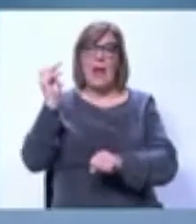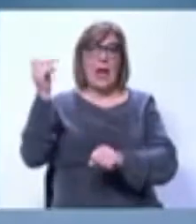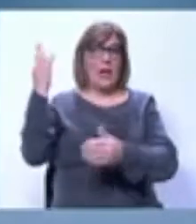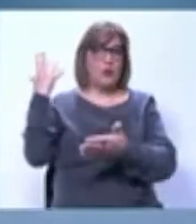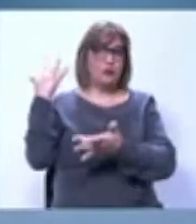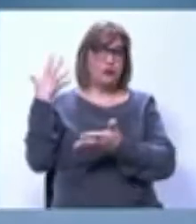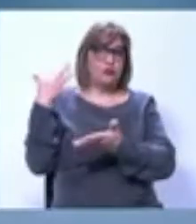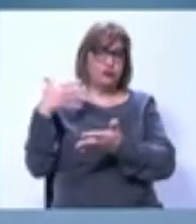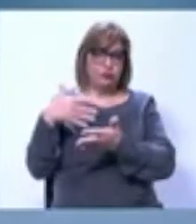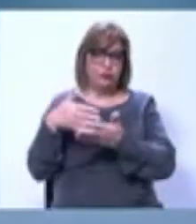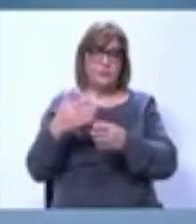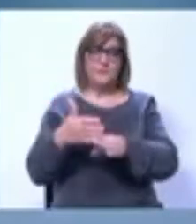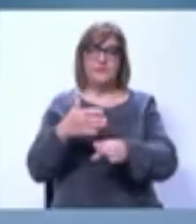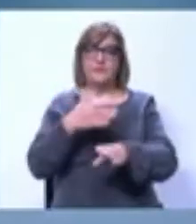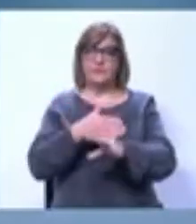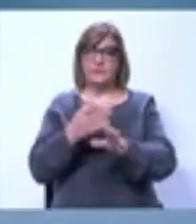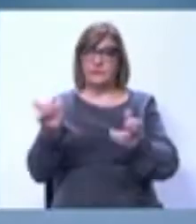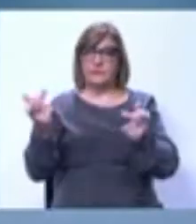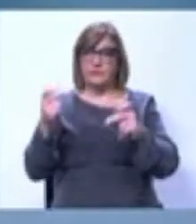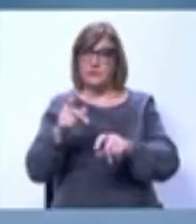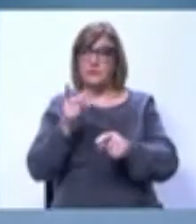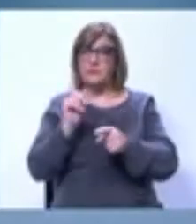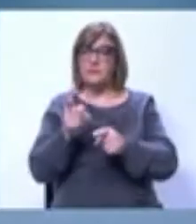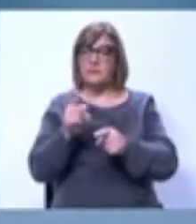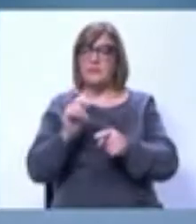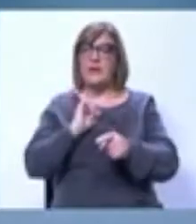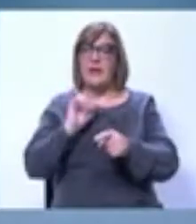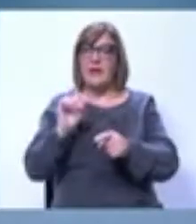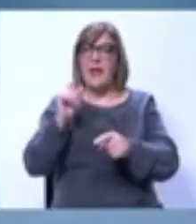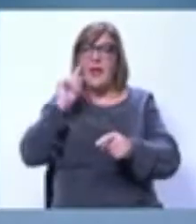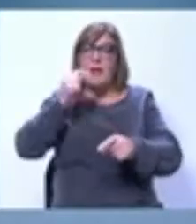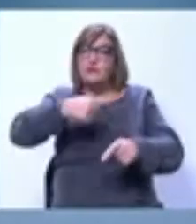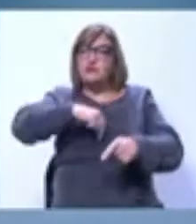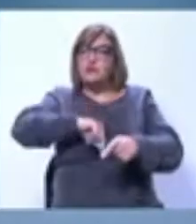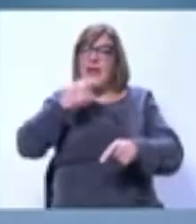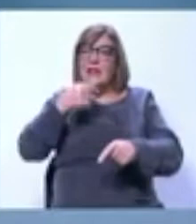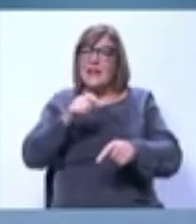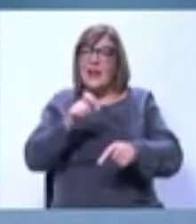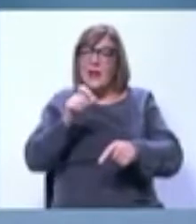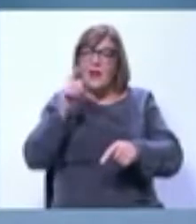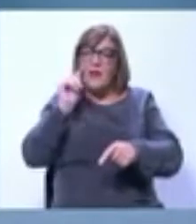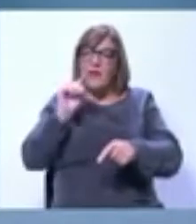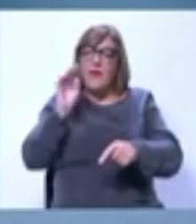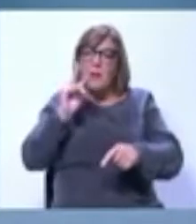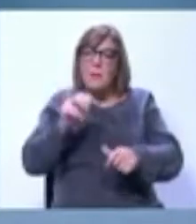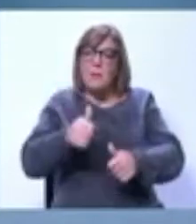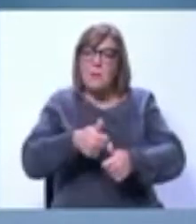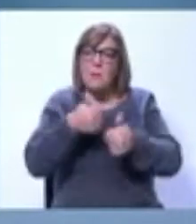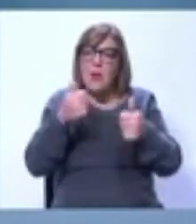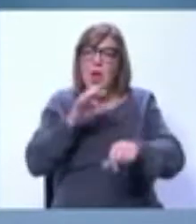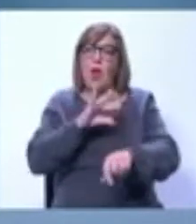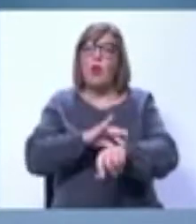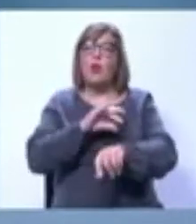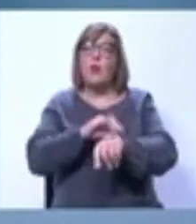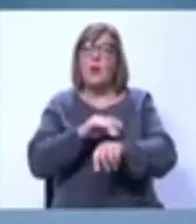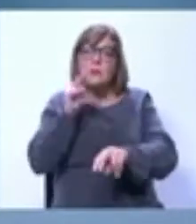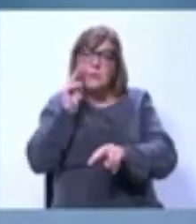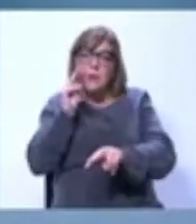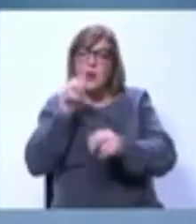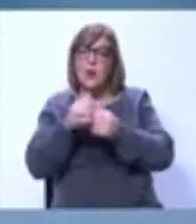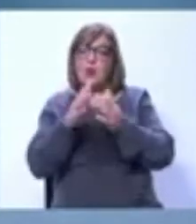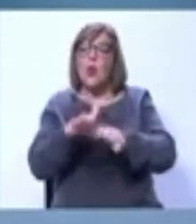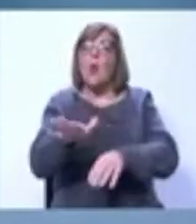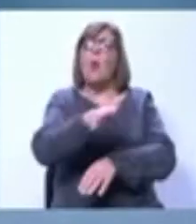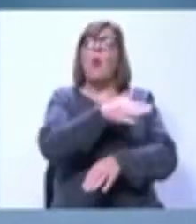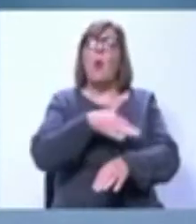uns anos a esta parte antes da introdução da tal abordagem endoscópica que nos mostrou o melhor a doença as